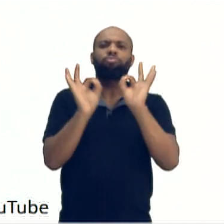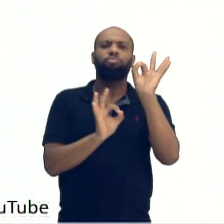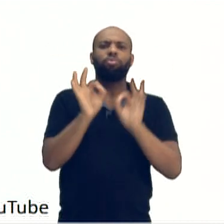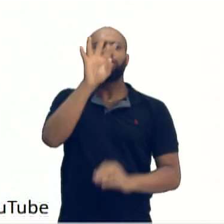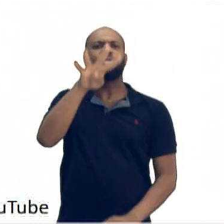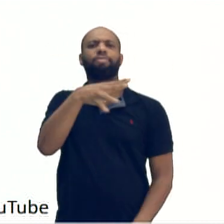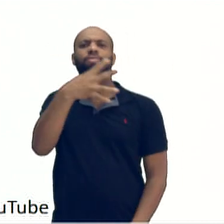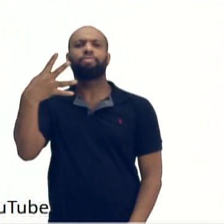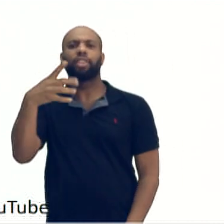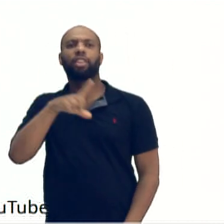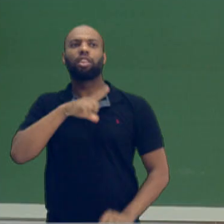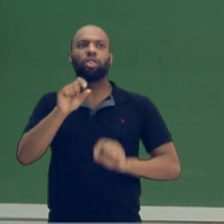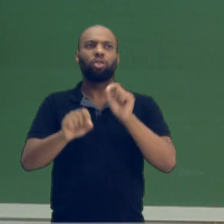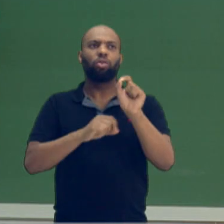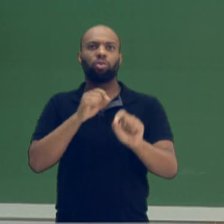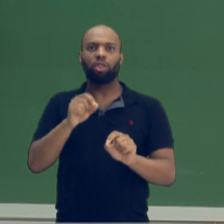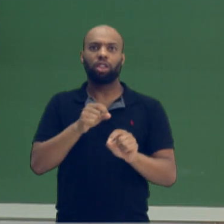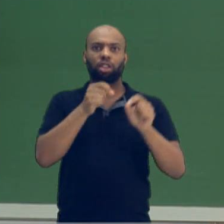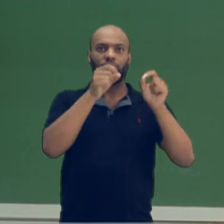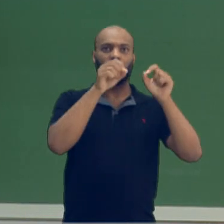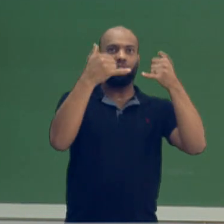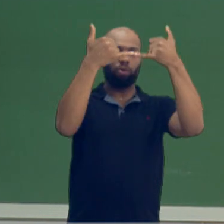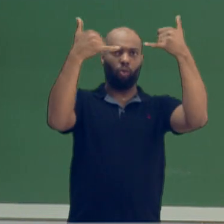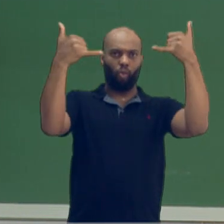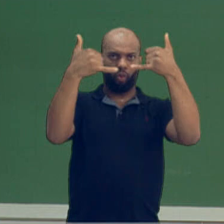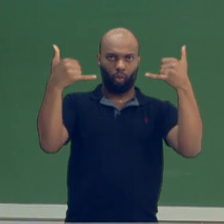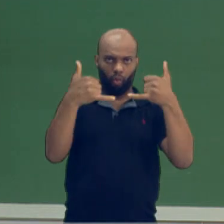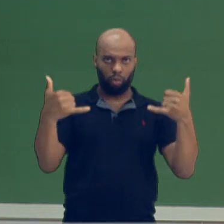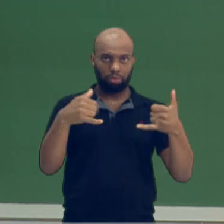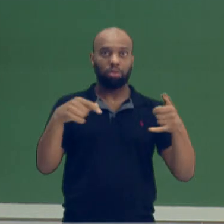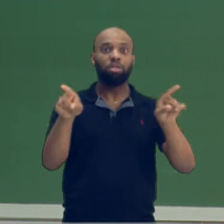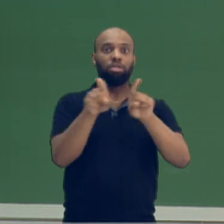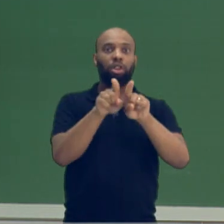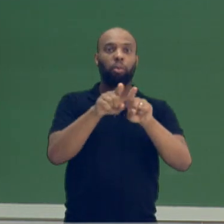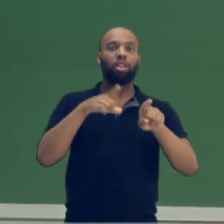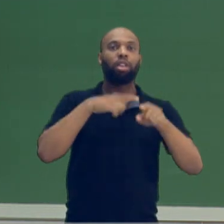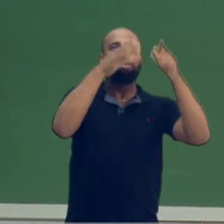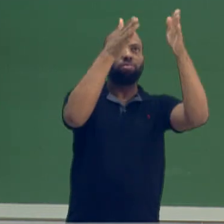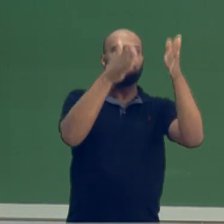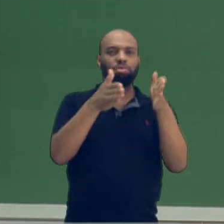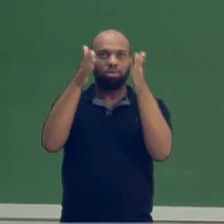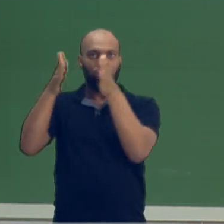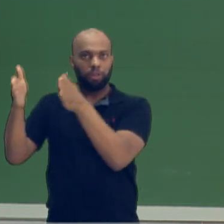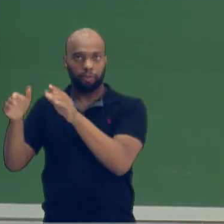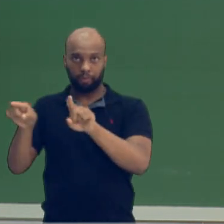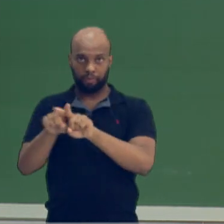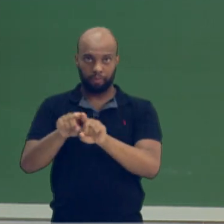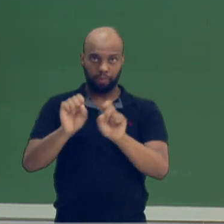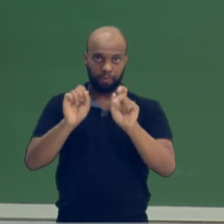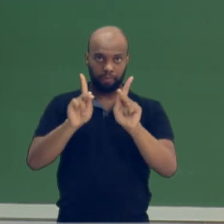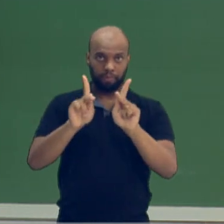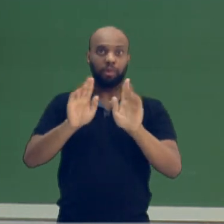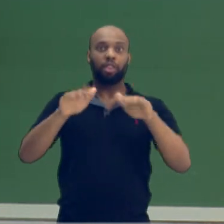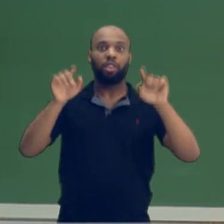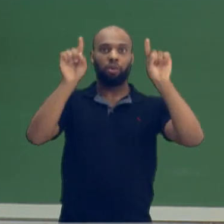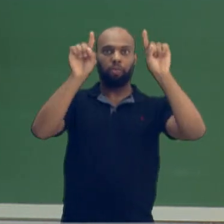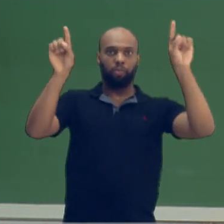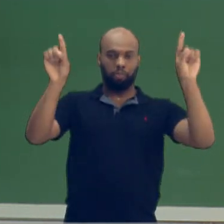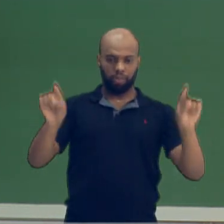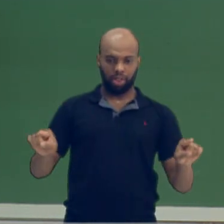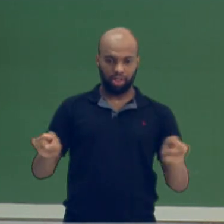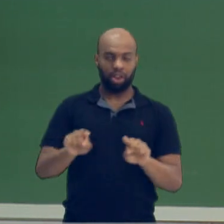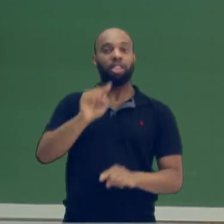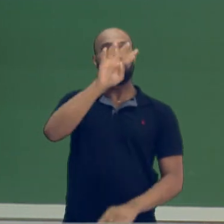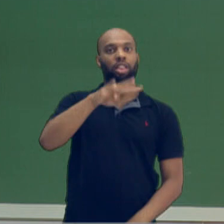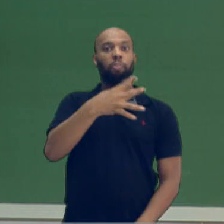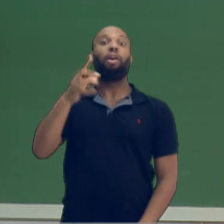uma tabela, geralmente eles vão estar dispostos em linhas e colunas, perfeito? Então, toda matriz é uma tabela